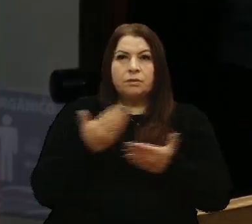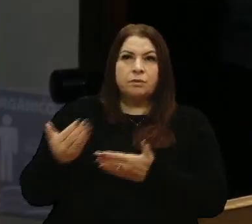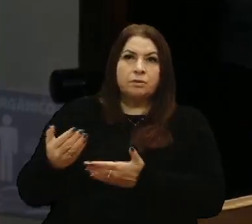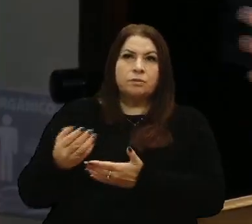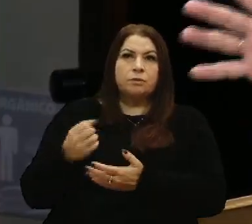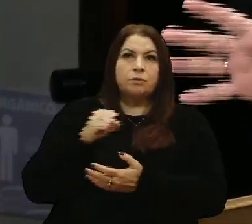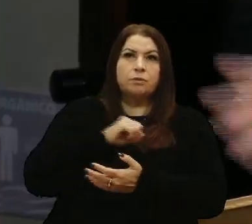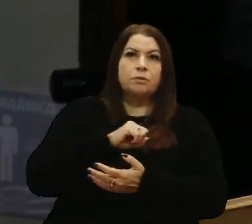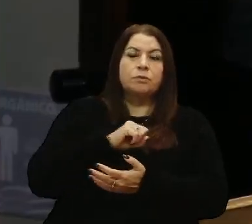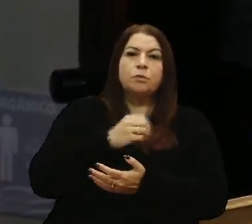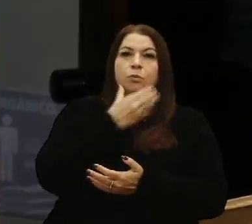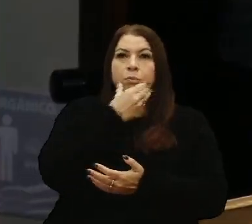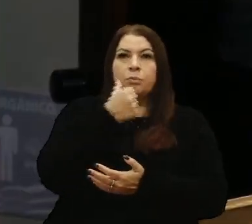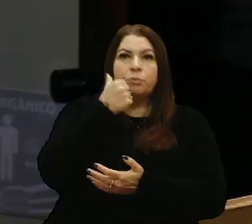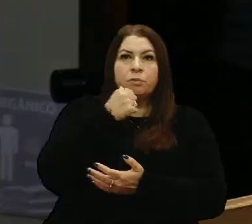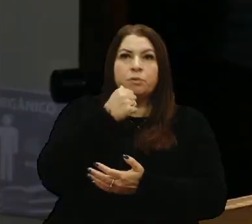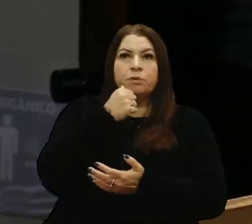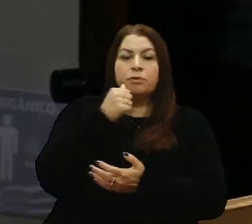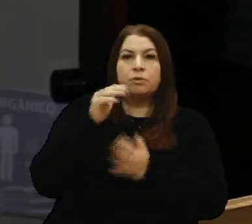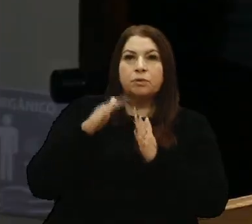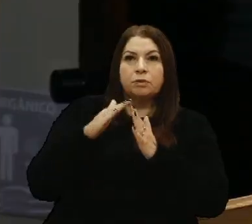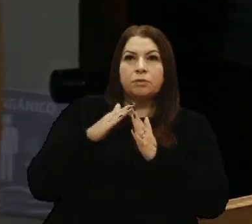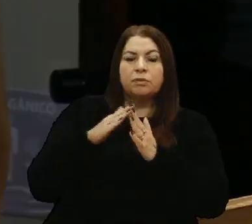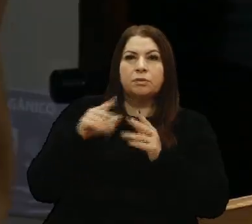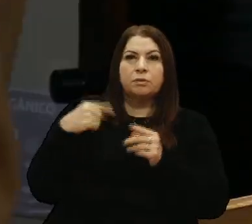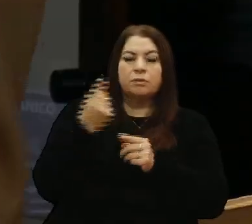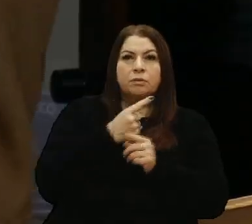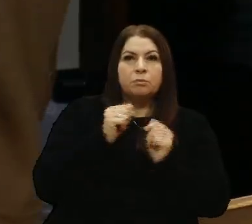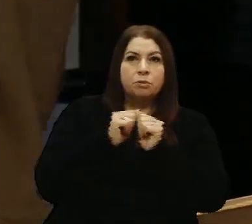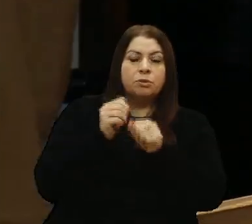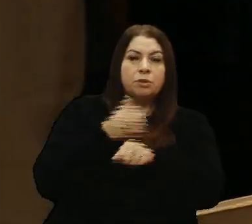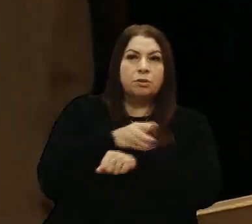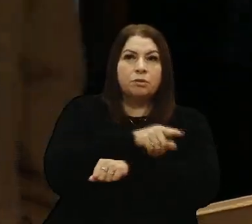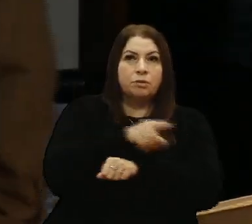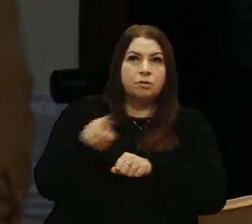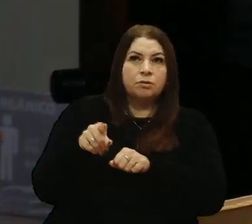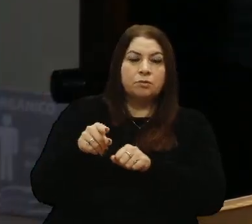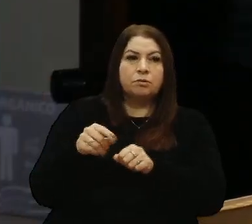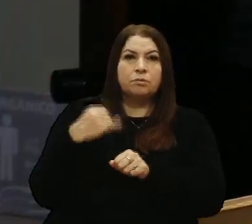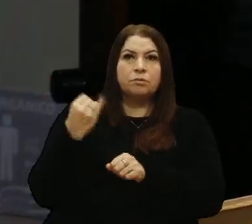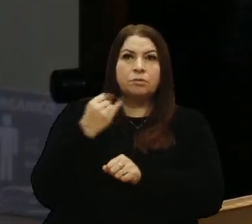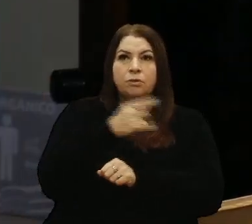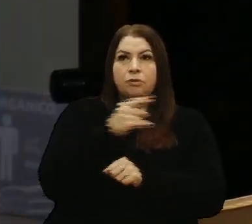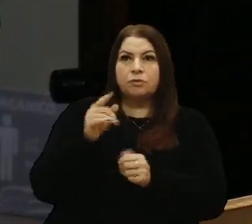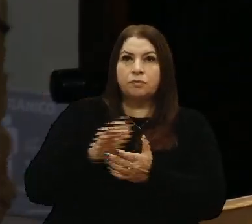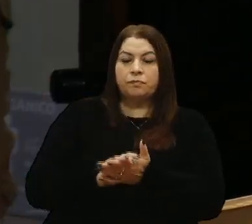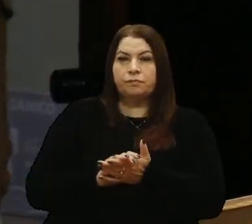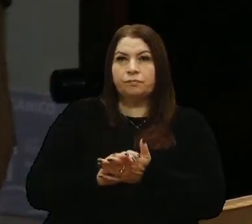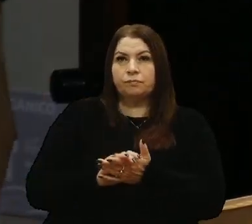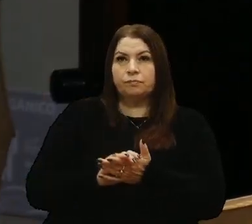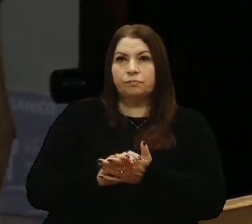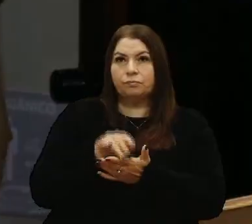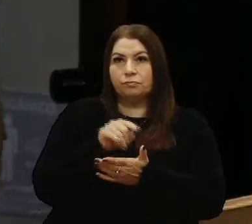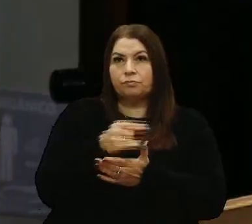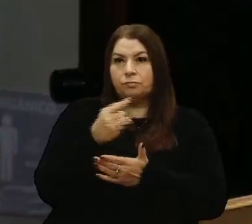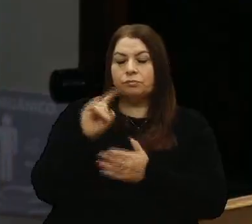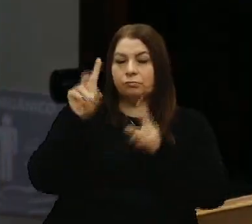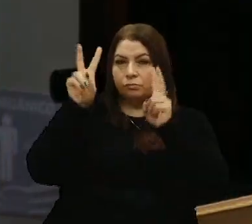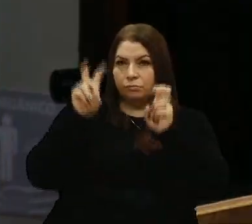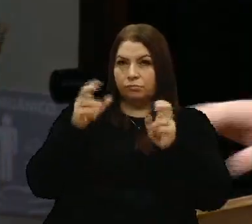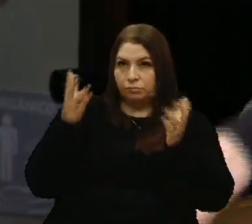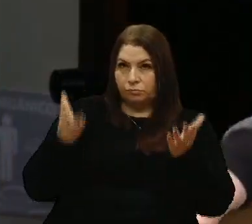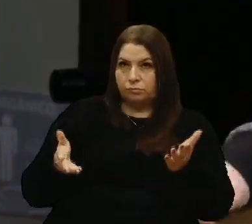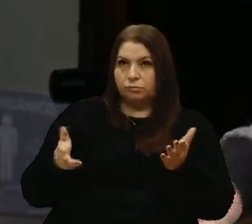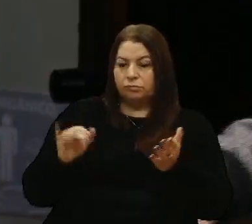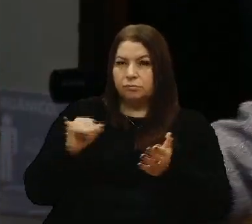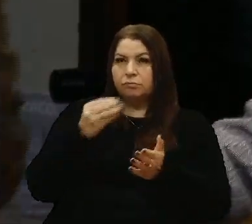casa também, né? Uma reunião que vai ser mais técnica, mas quem tiver disponibilidade em participar é de suma importância. Queria tratar do último tema de hoje, presidente,